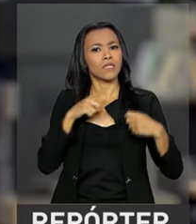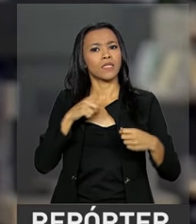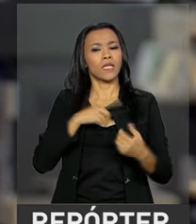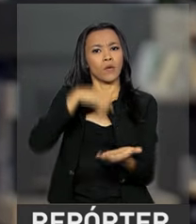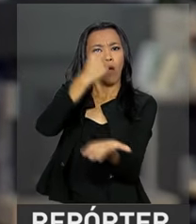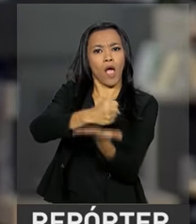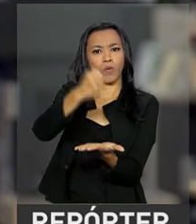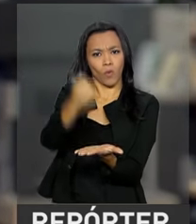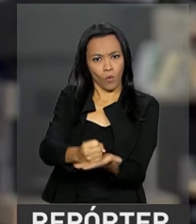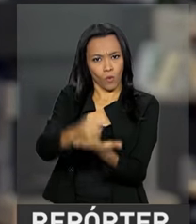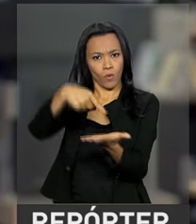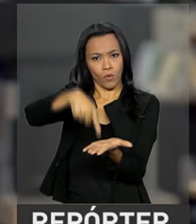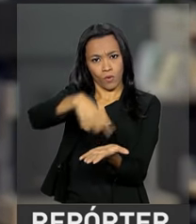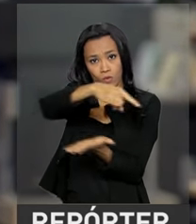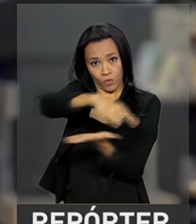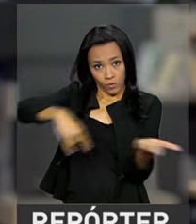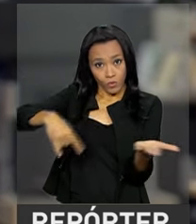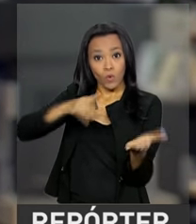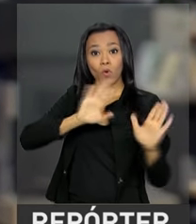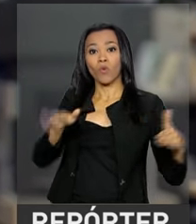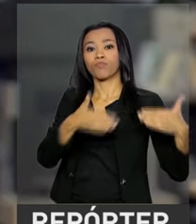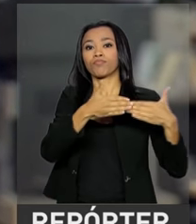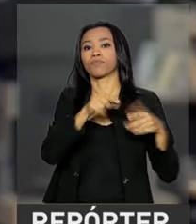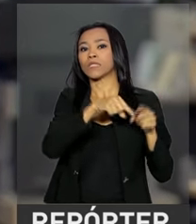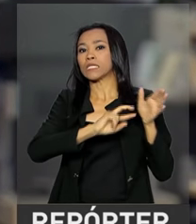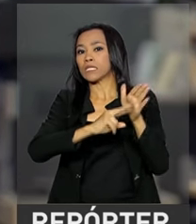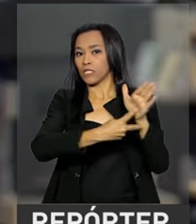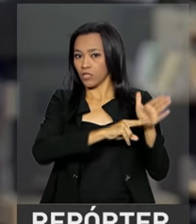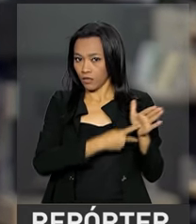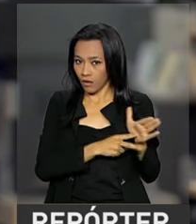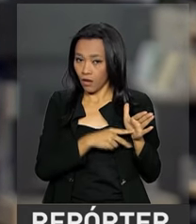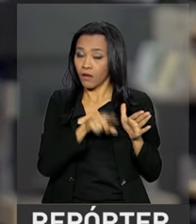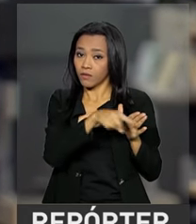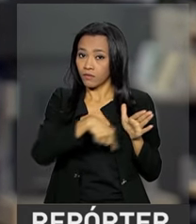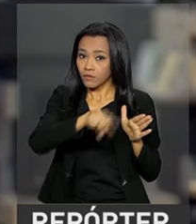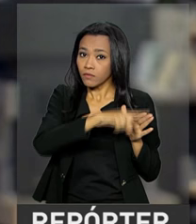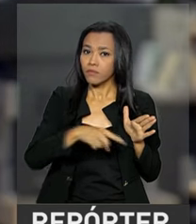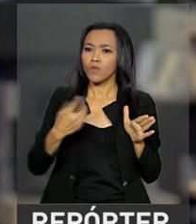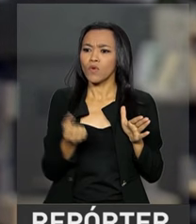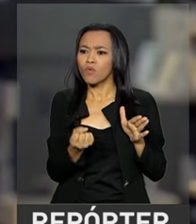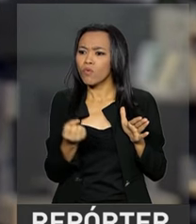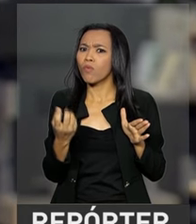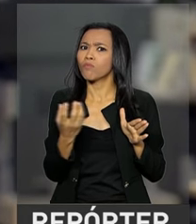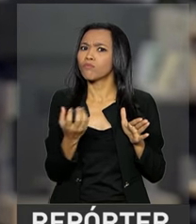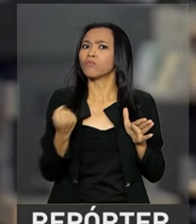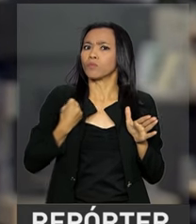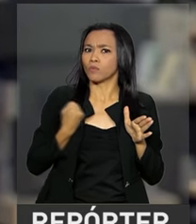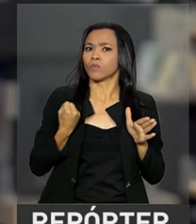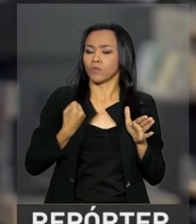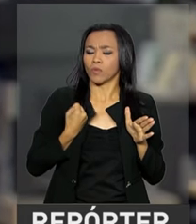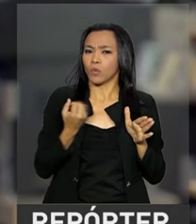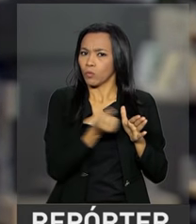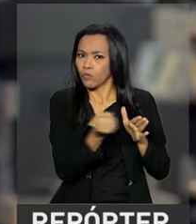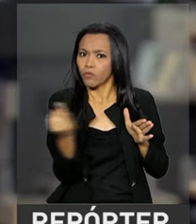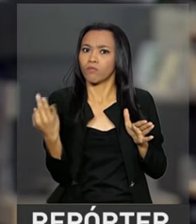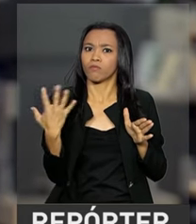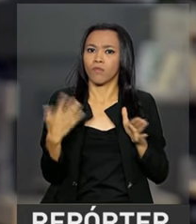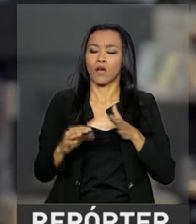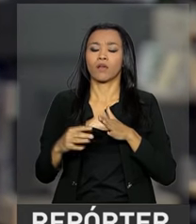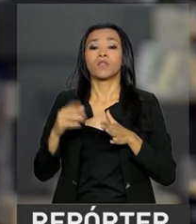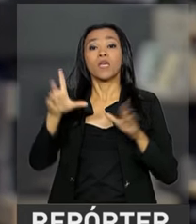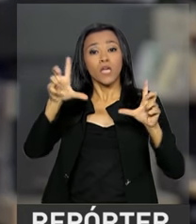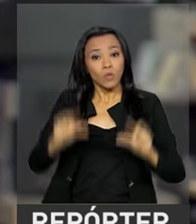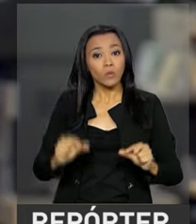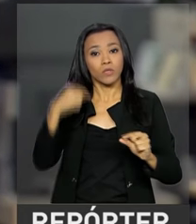de trabalho específico com o sindicato representante da categoria com maior número de empregados em suas unidades prevendo redução de